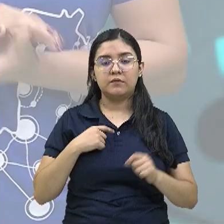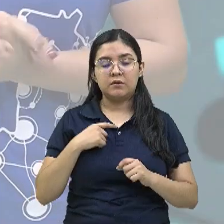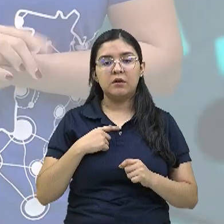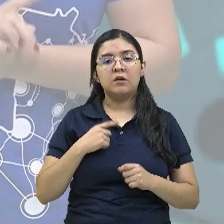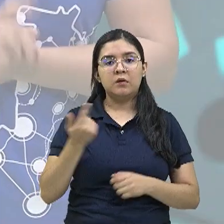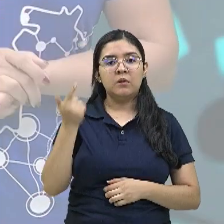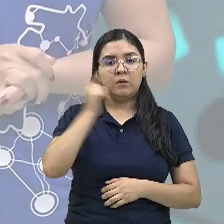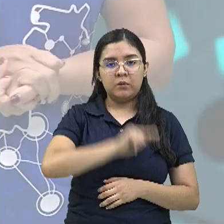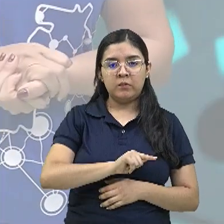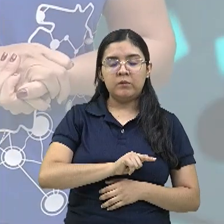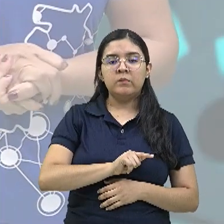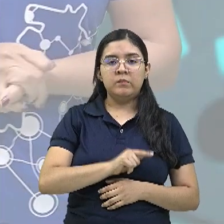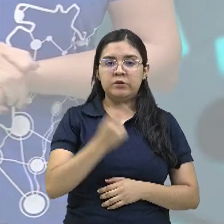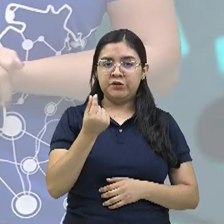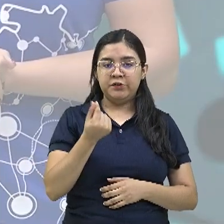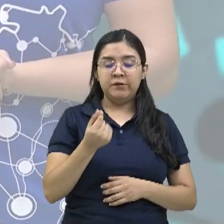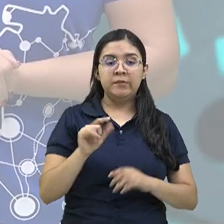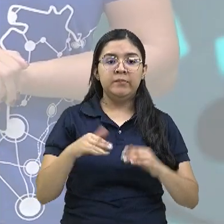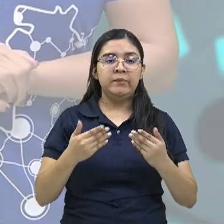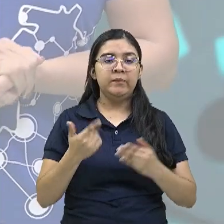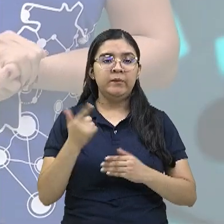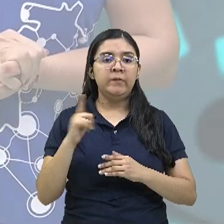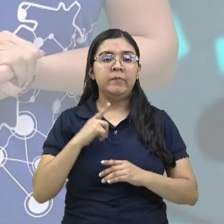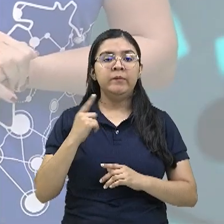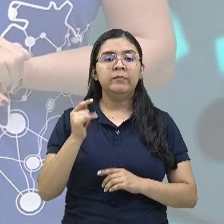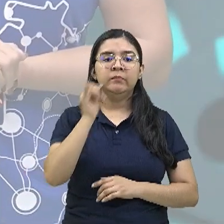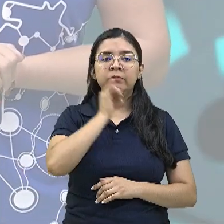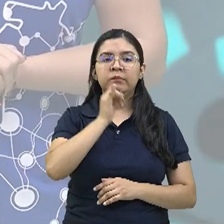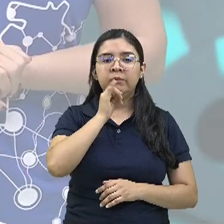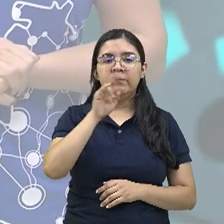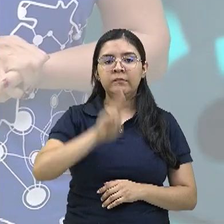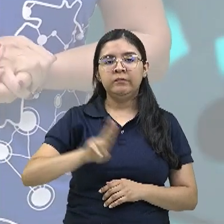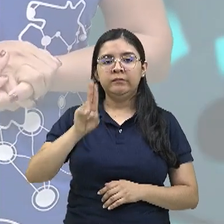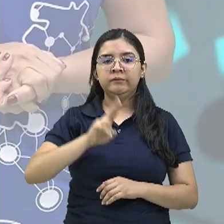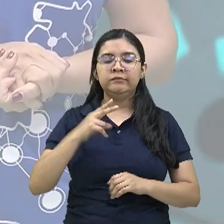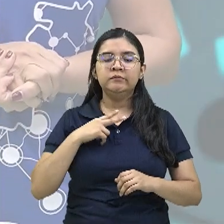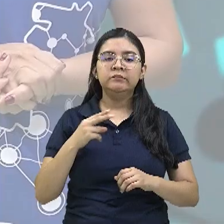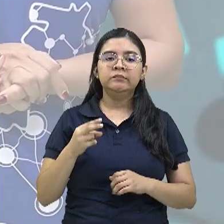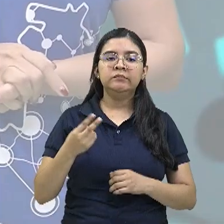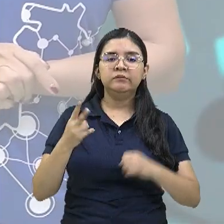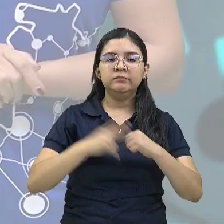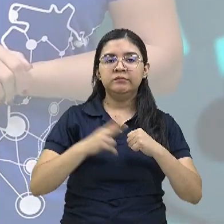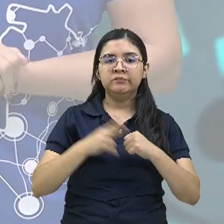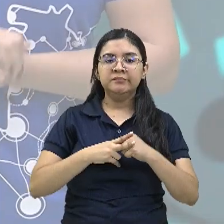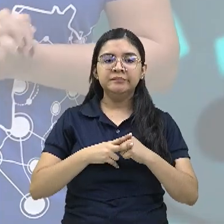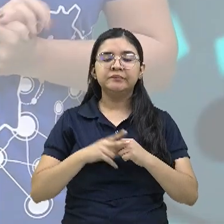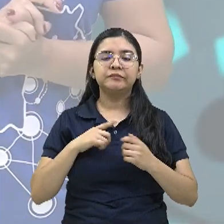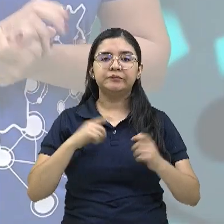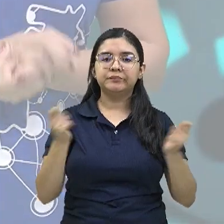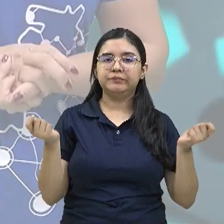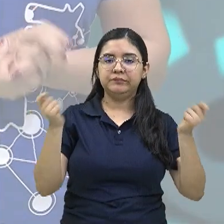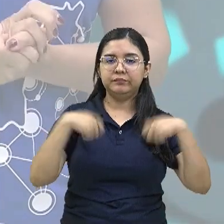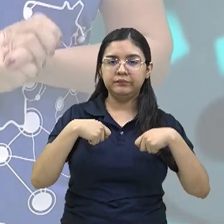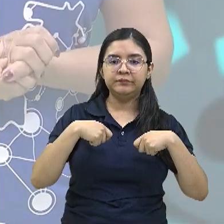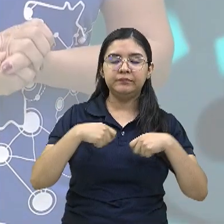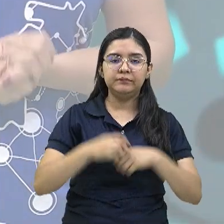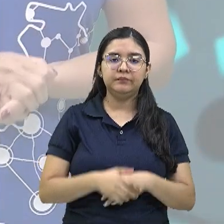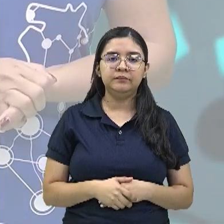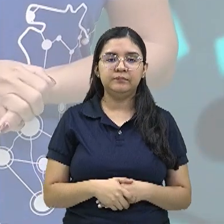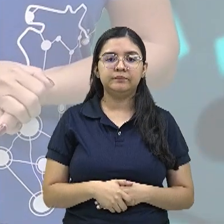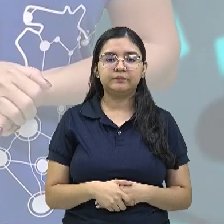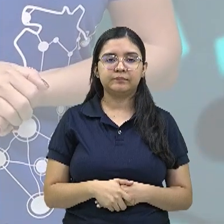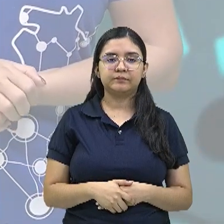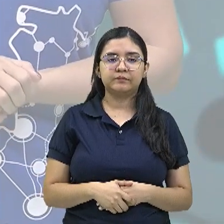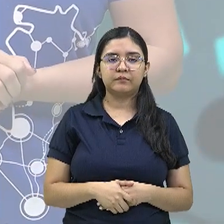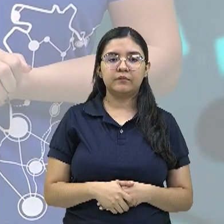dinheiro. Mais exemplos aqui utilizando o modal can como possibilidade. It